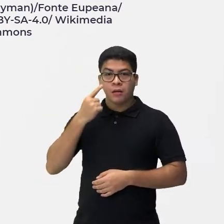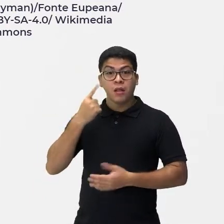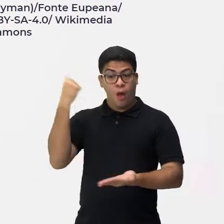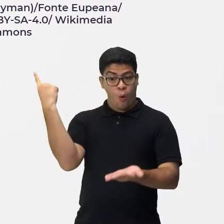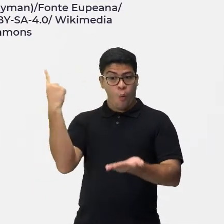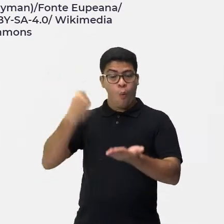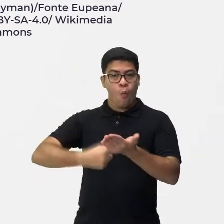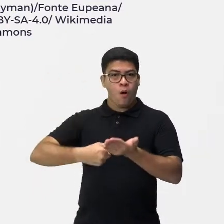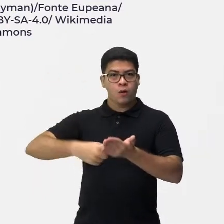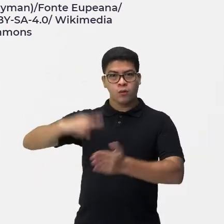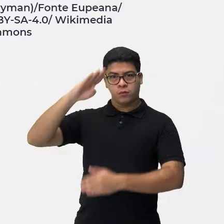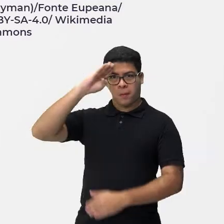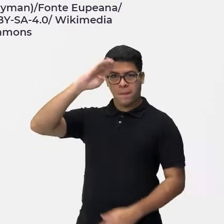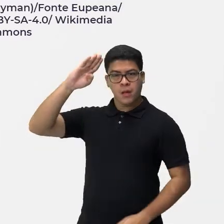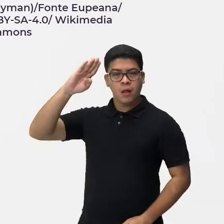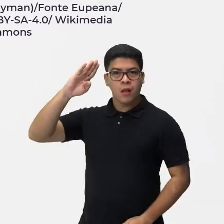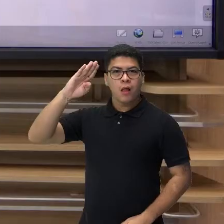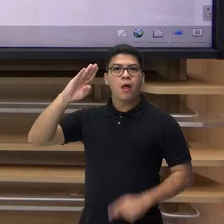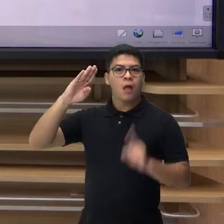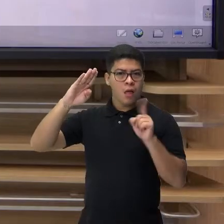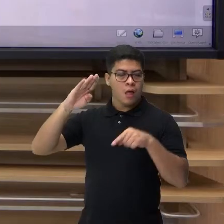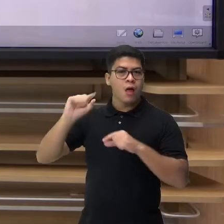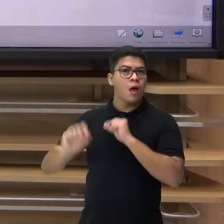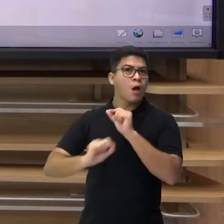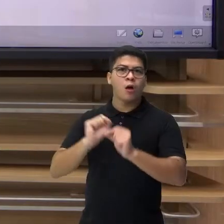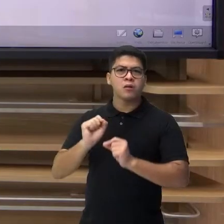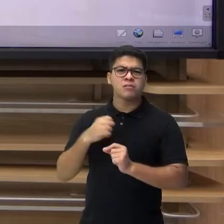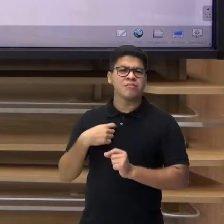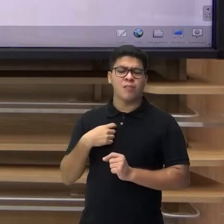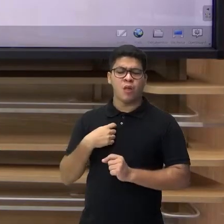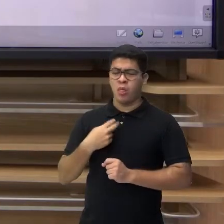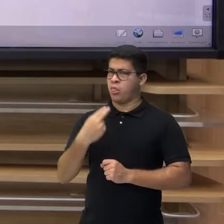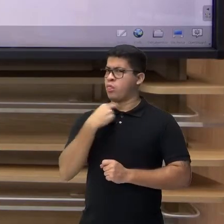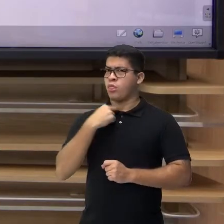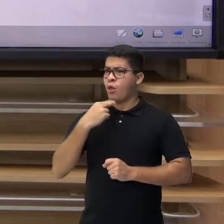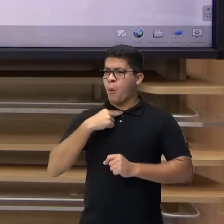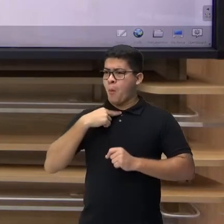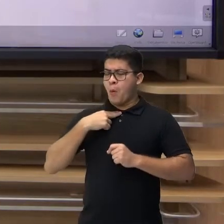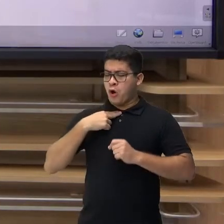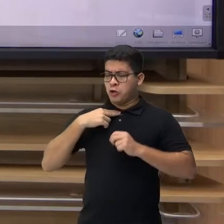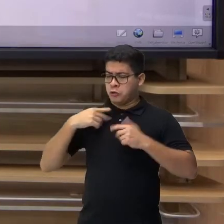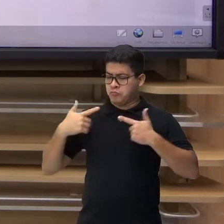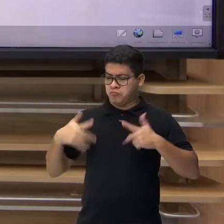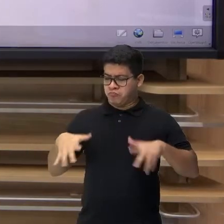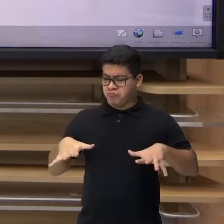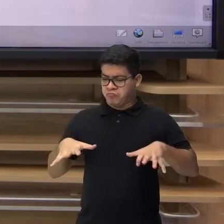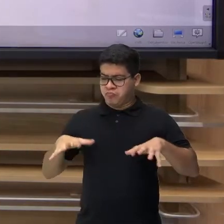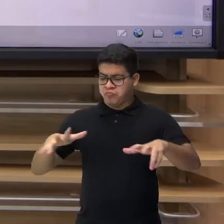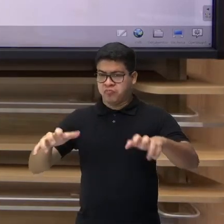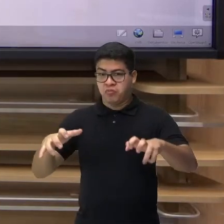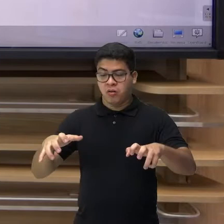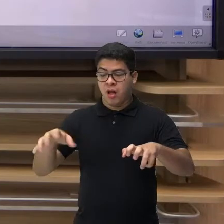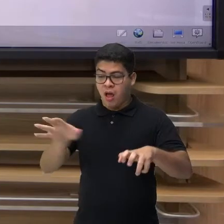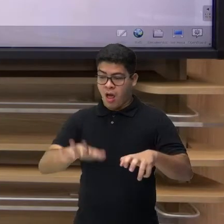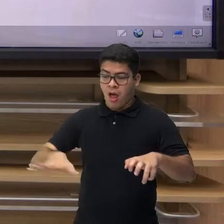militar. Olha só, você não vai se movimentar, se aliar com ninguém contra mim, nem eu contra você. E ali por baixo